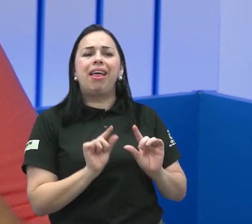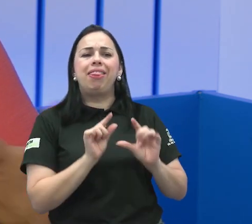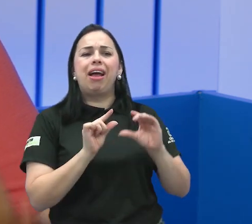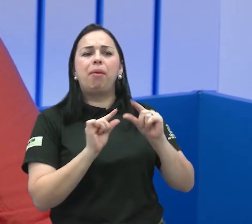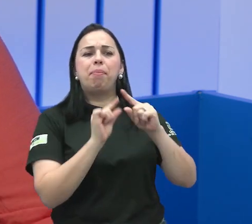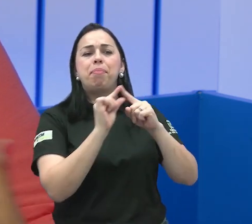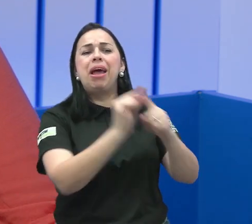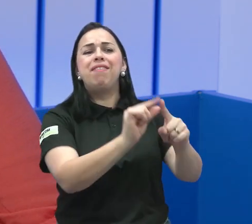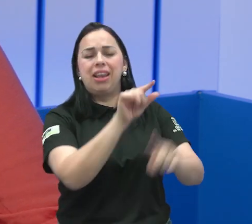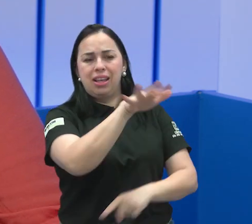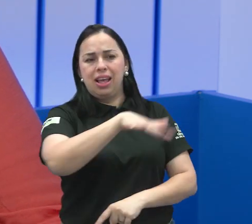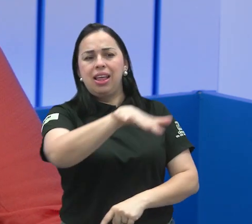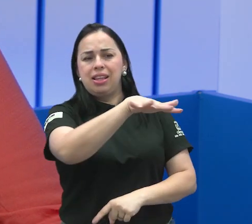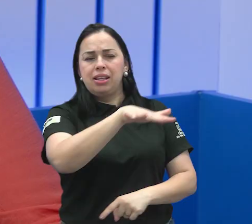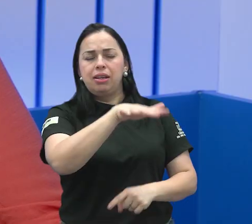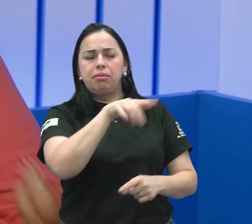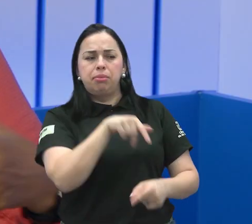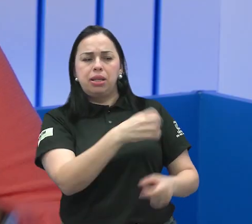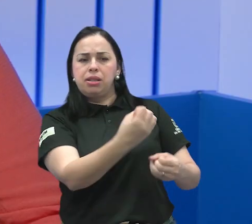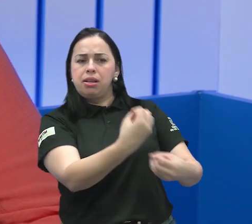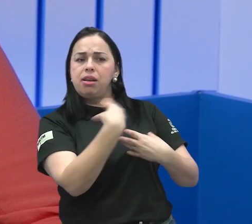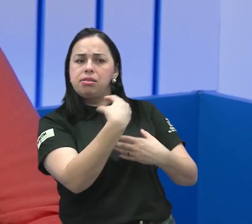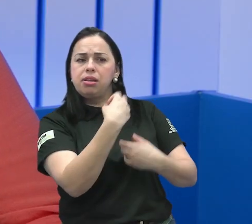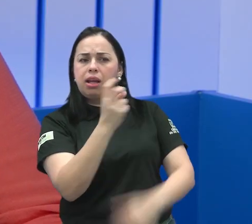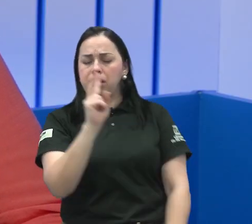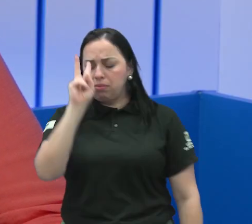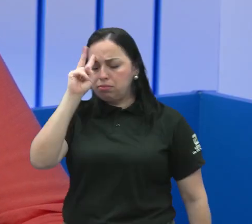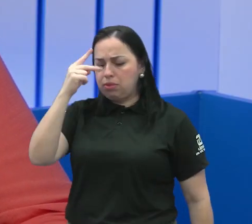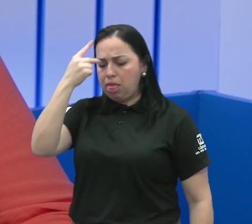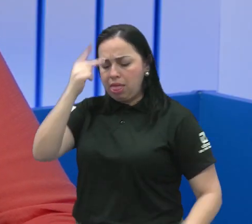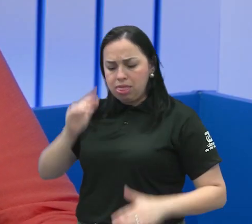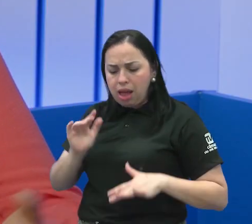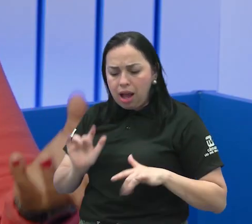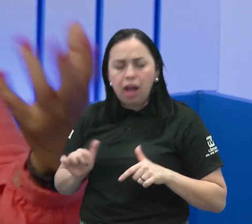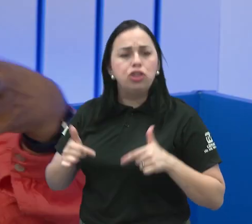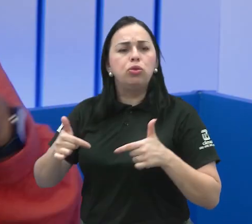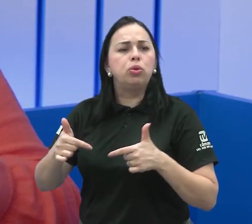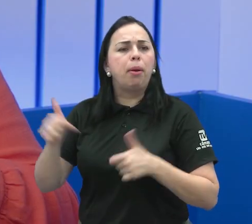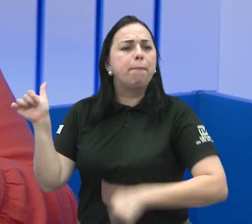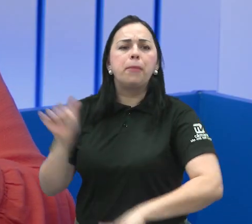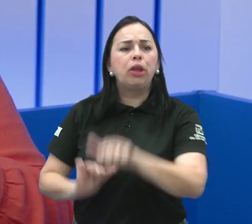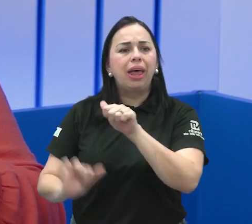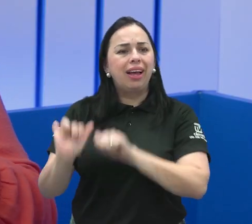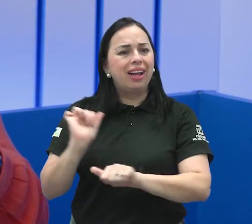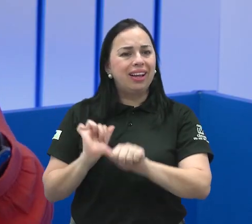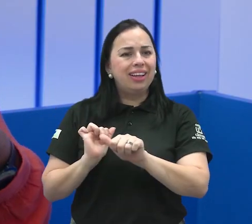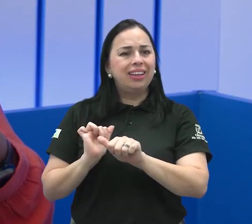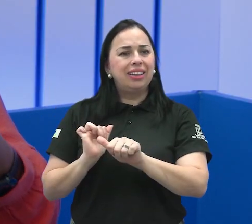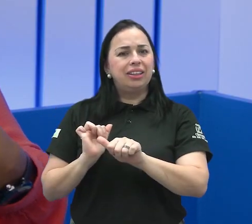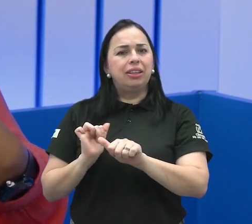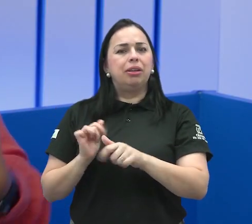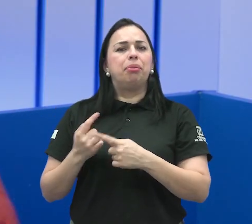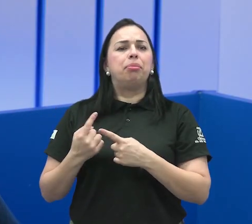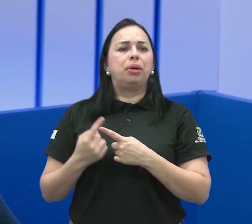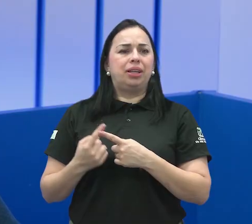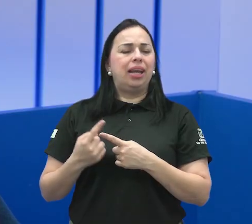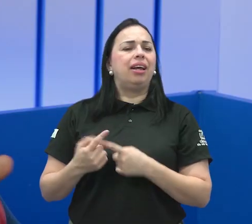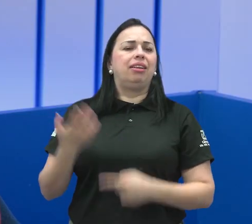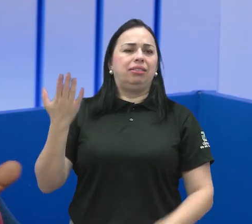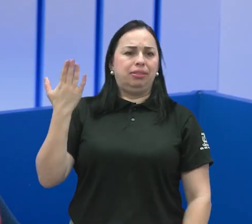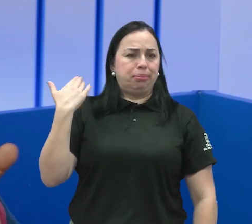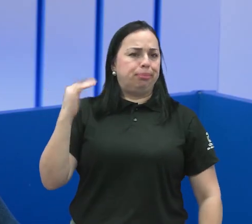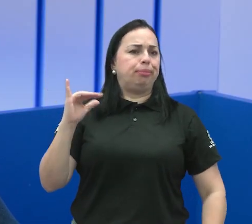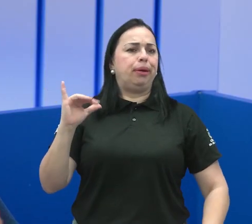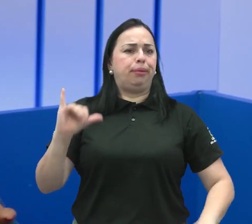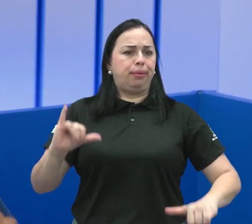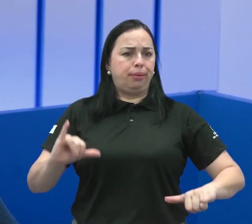para que a gente repense as nossas práticas cotidianas a partir do que nós sofremos